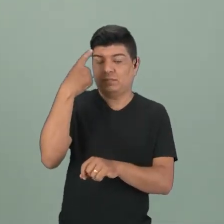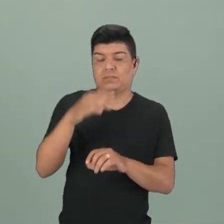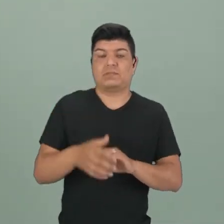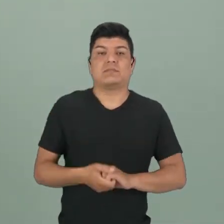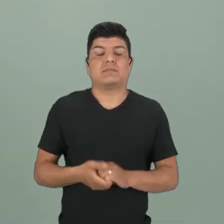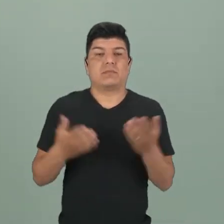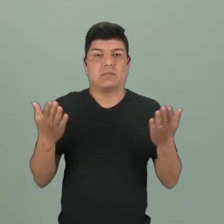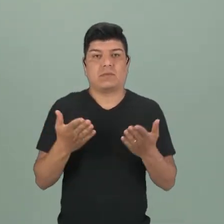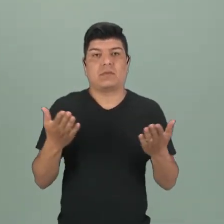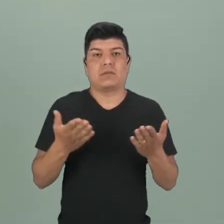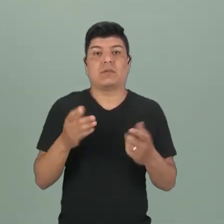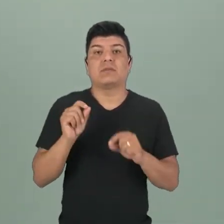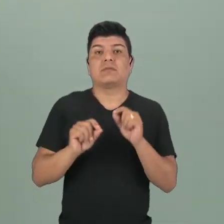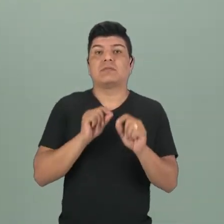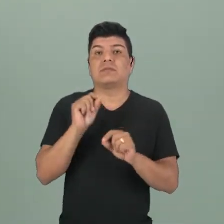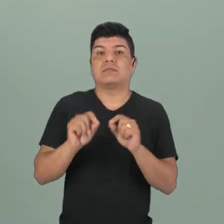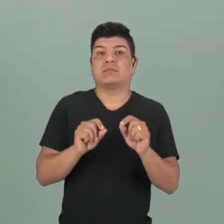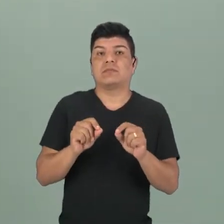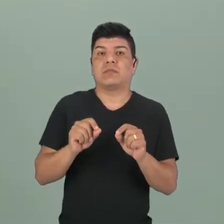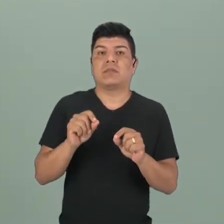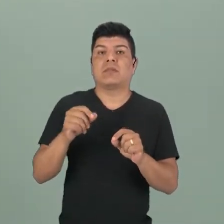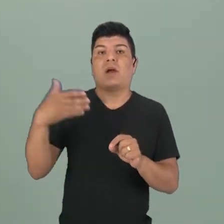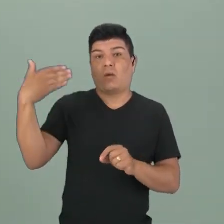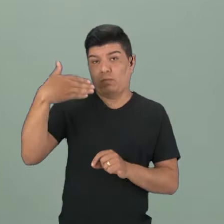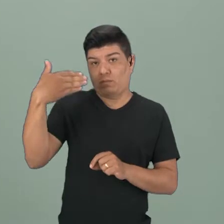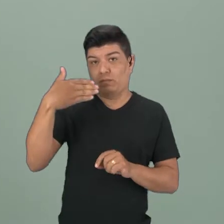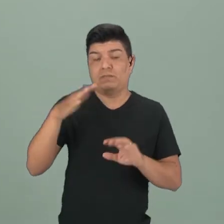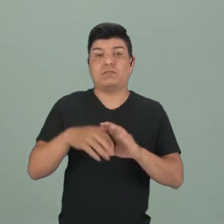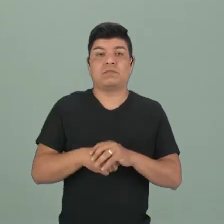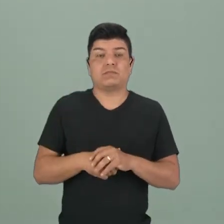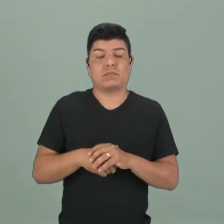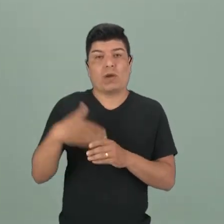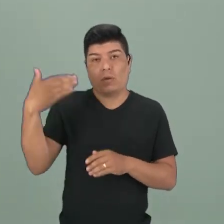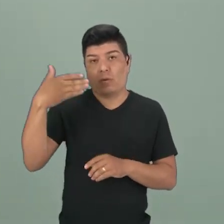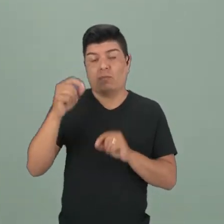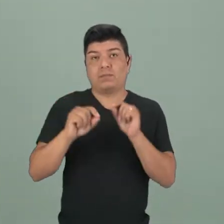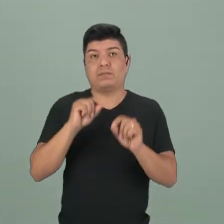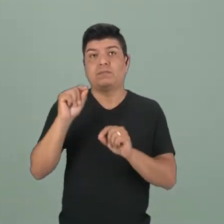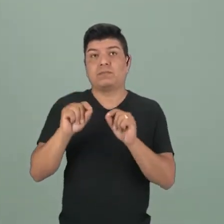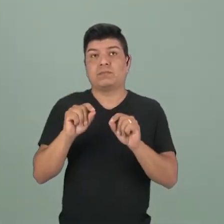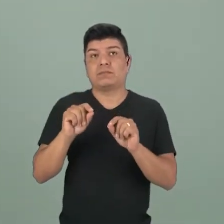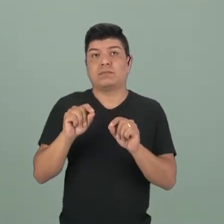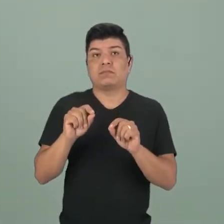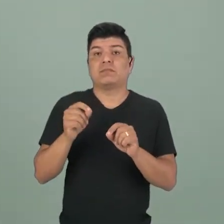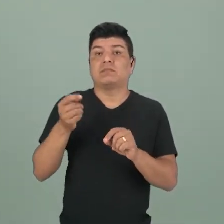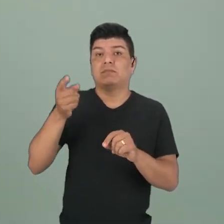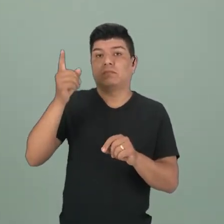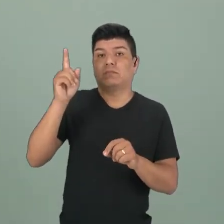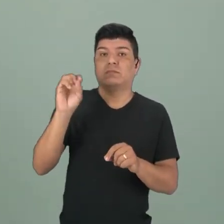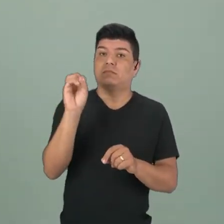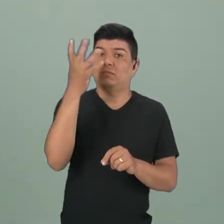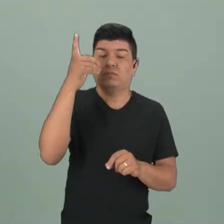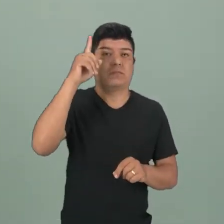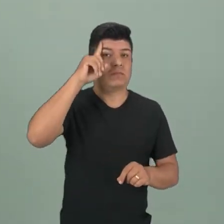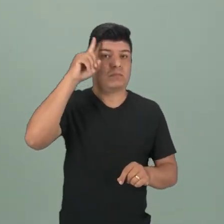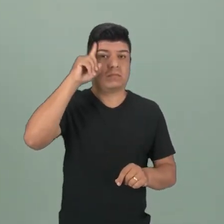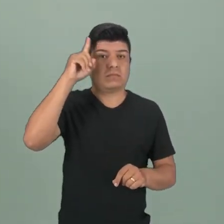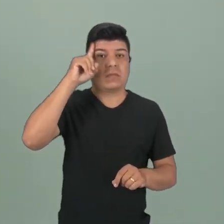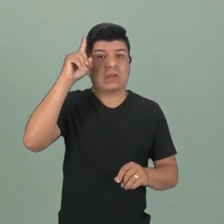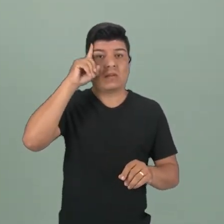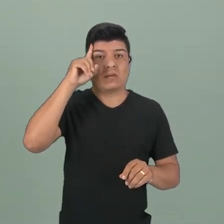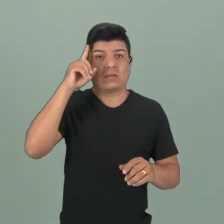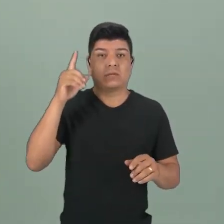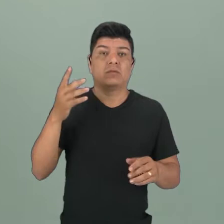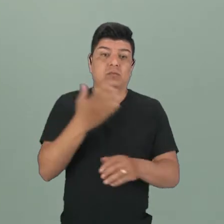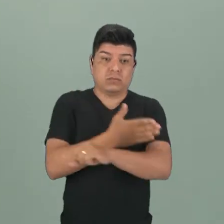falar um pouco, né, sobre a questão da frequência, tá? Quando eu falo de frequência, eu falo de quê? De ações cotidianas, né? Coisas que são